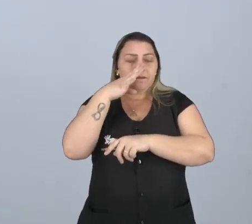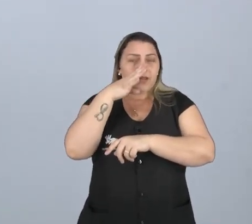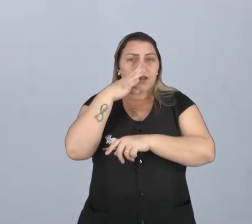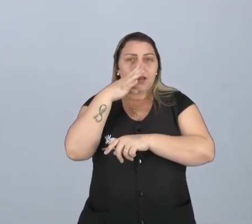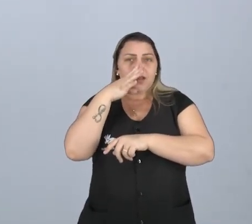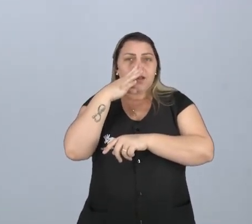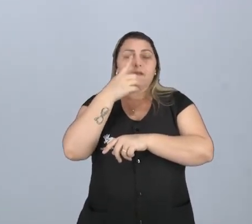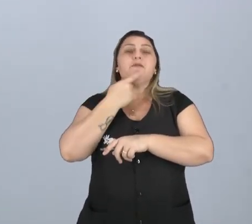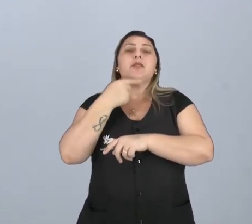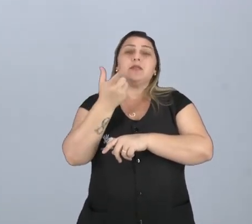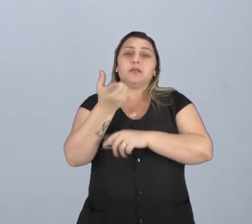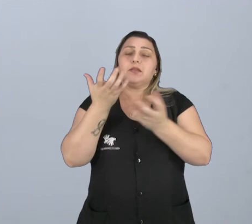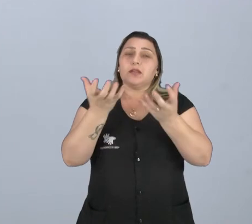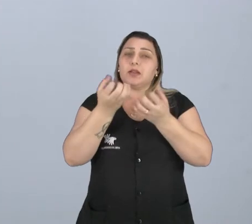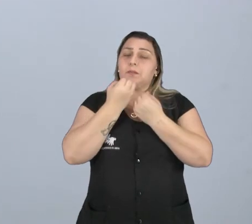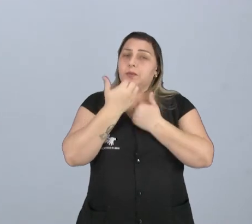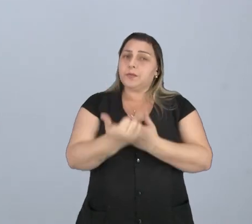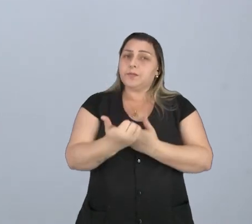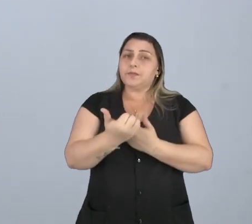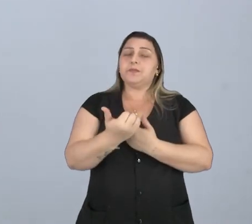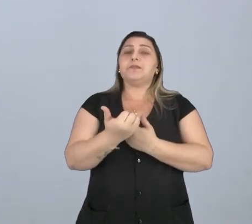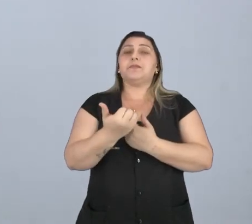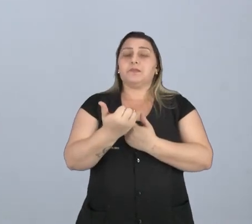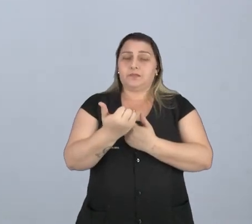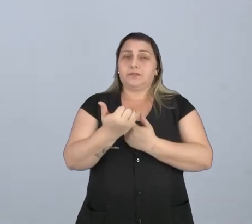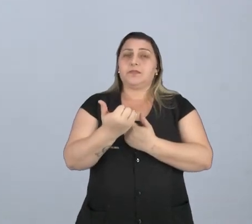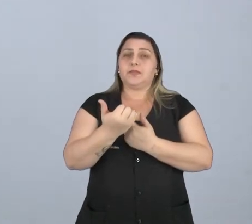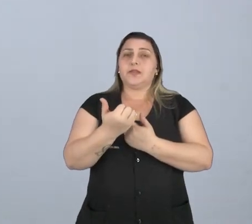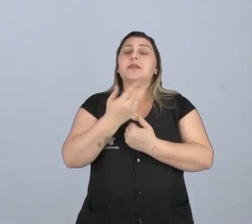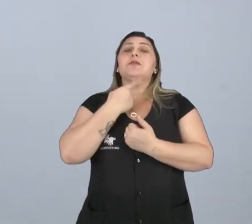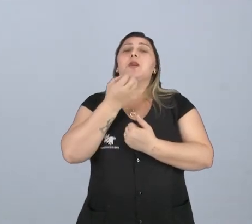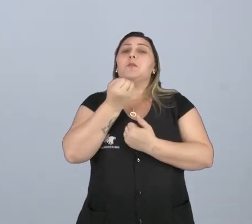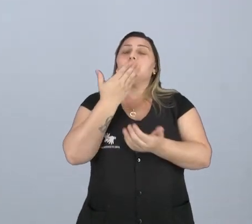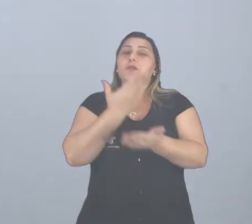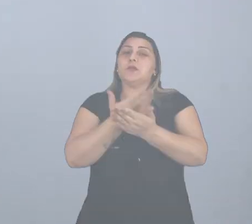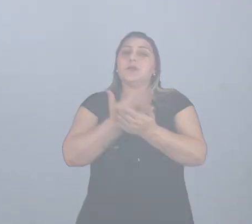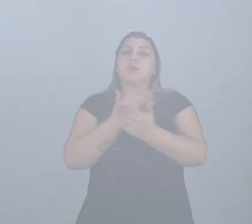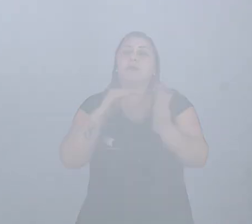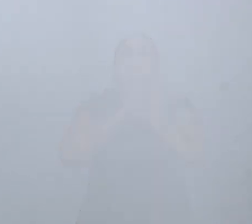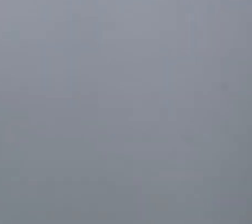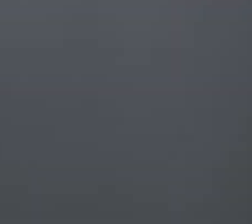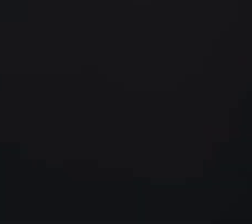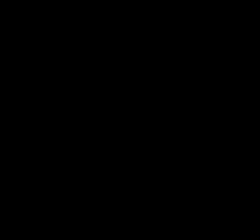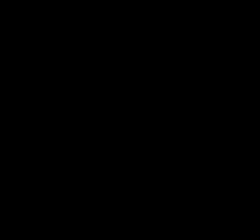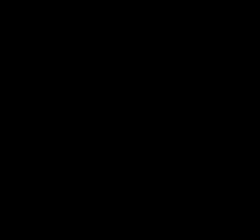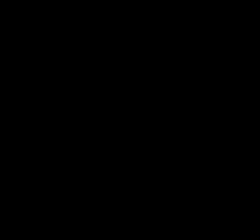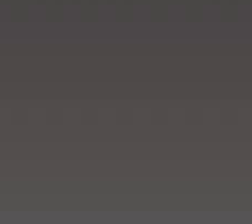vezes vocês quiserem, tá bom? Ficamos por aqui, desejo bons estudos e até a próxima.